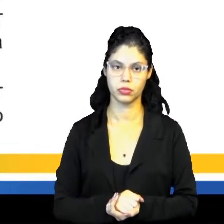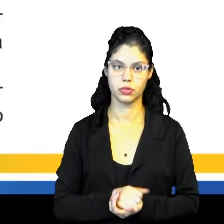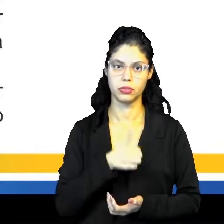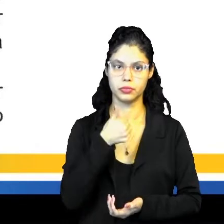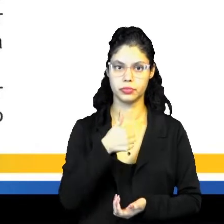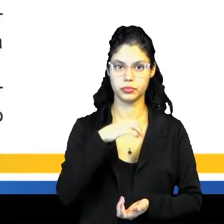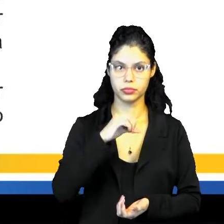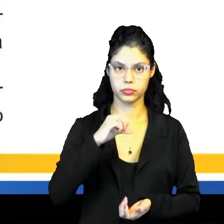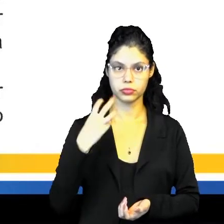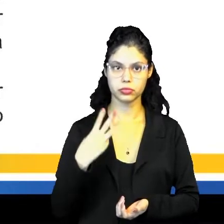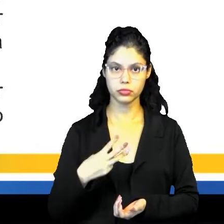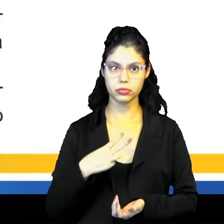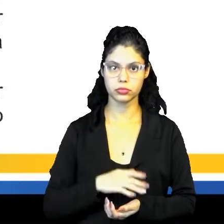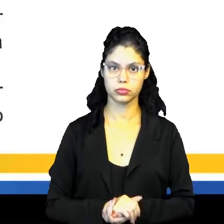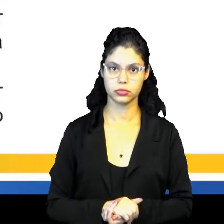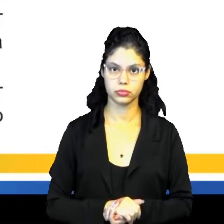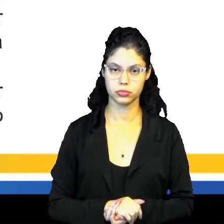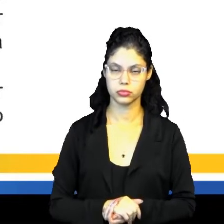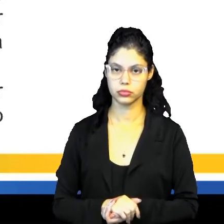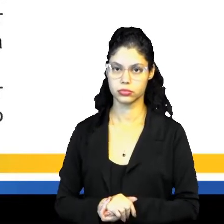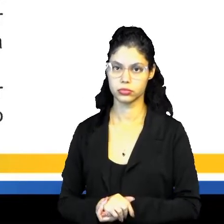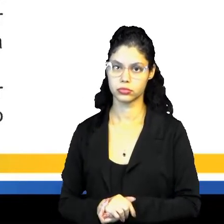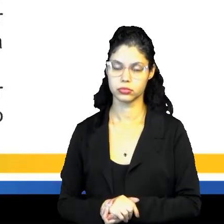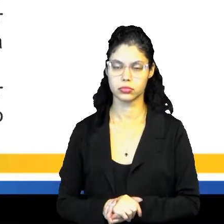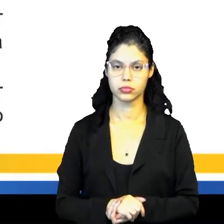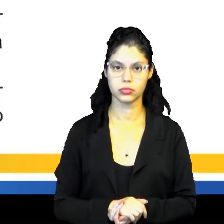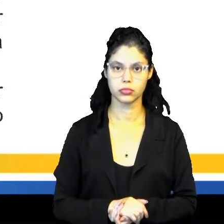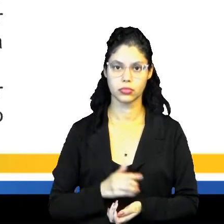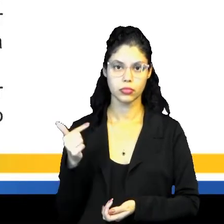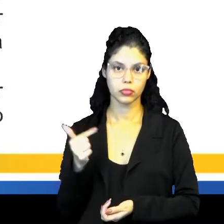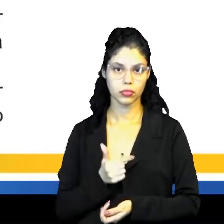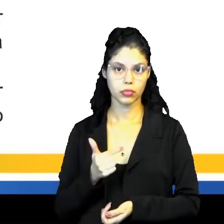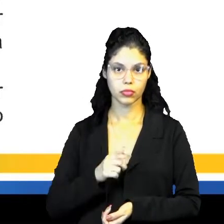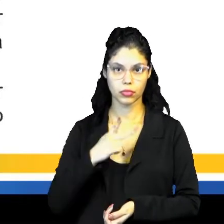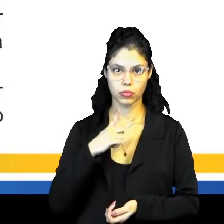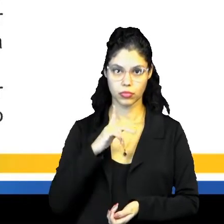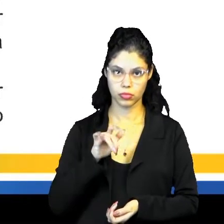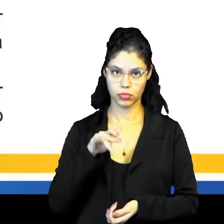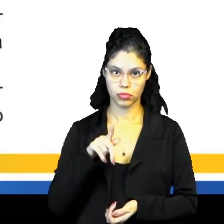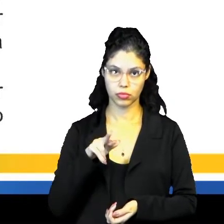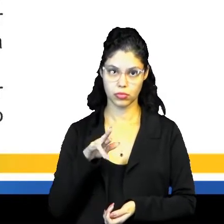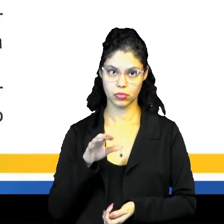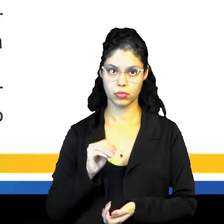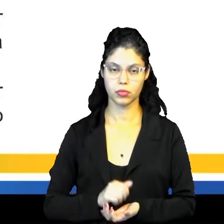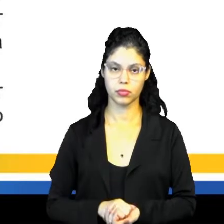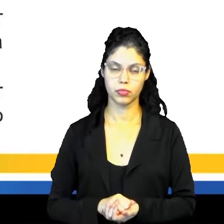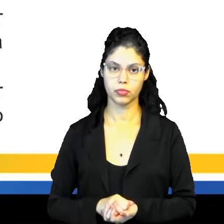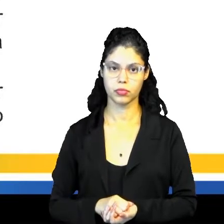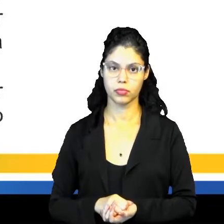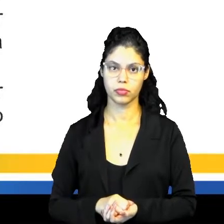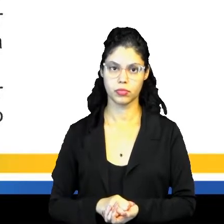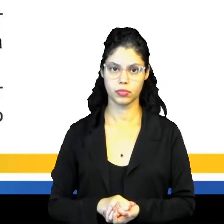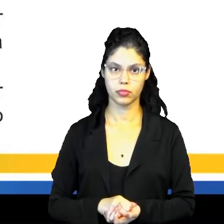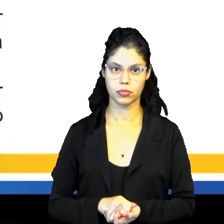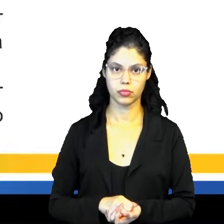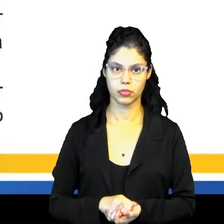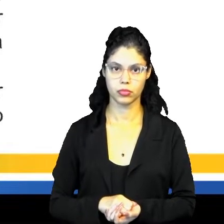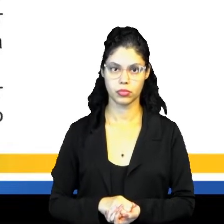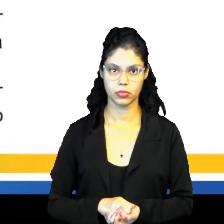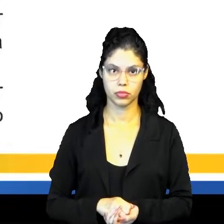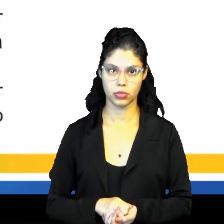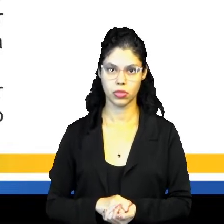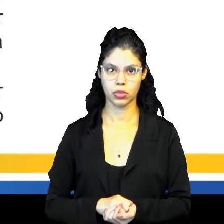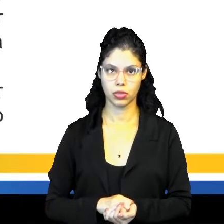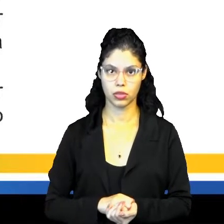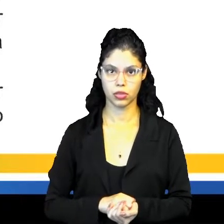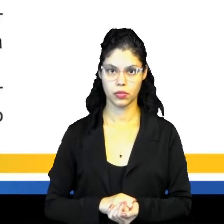mais tarde, publicou seu segundo disco, Peligro, ou seja, o segundo disco dela foi Perigo, né? Que tampouco obtuvo de